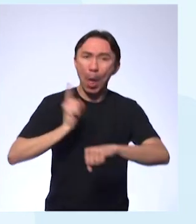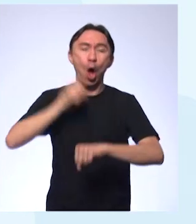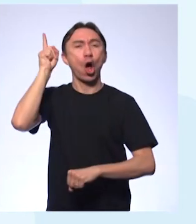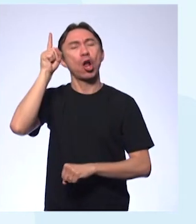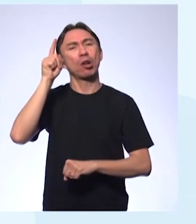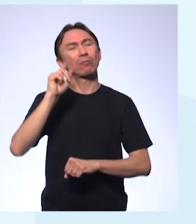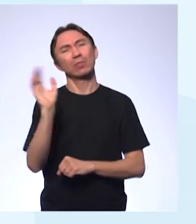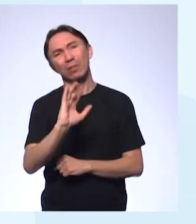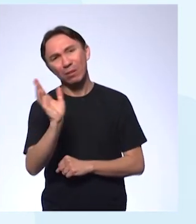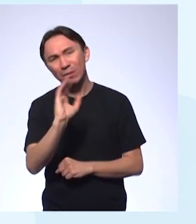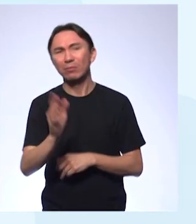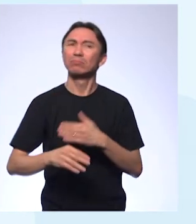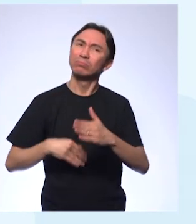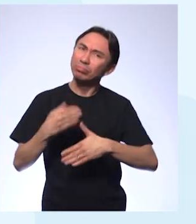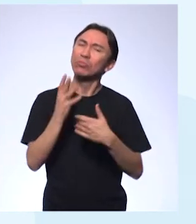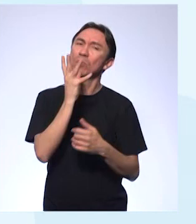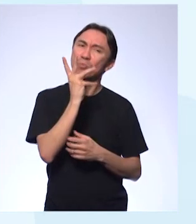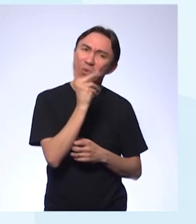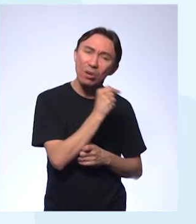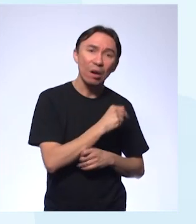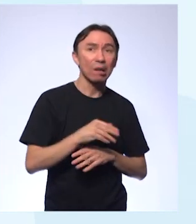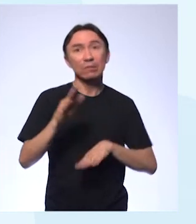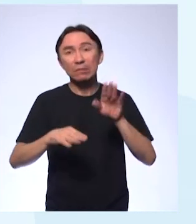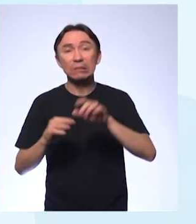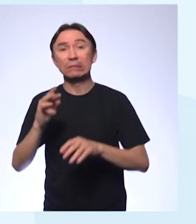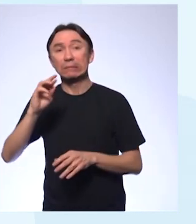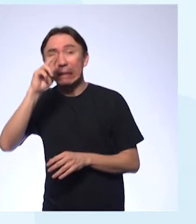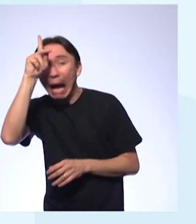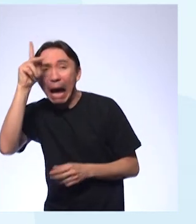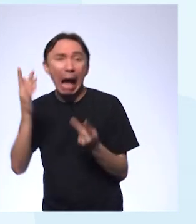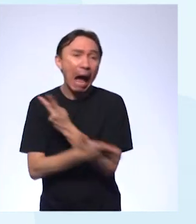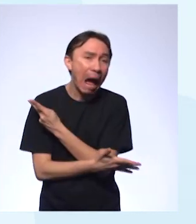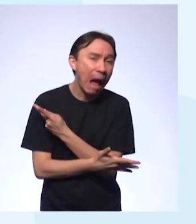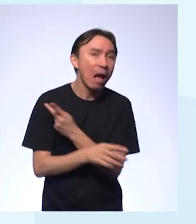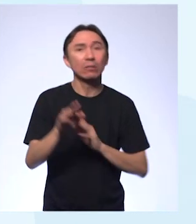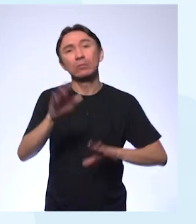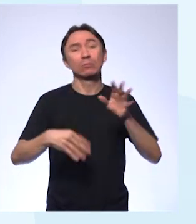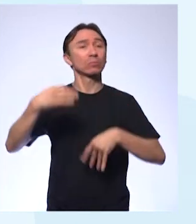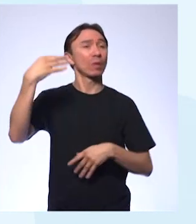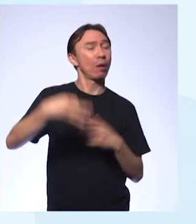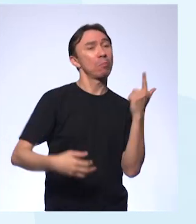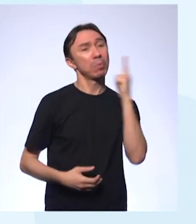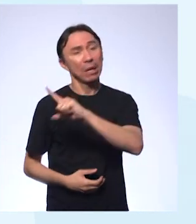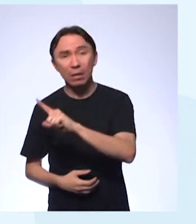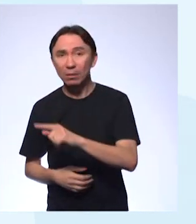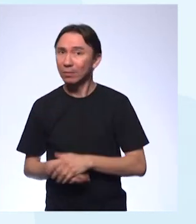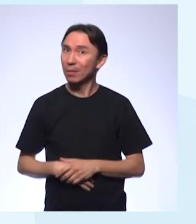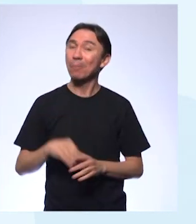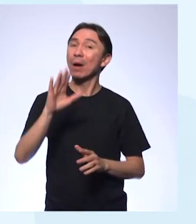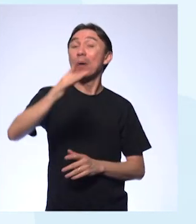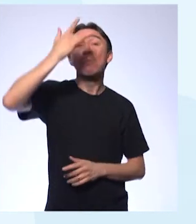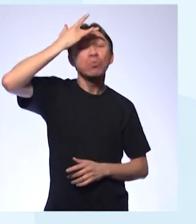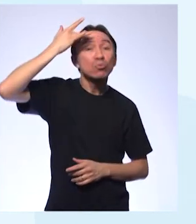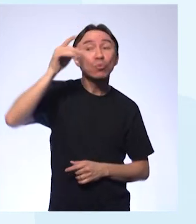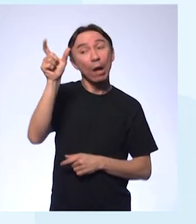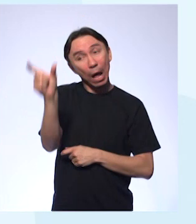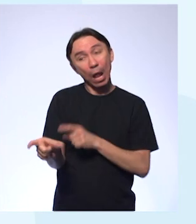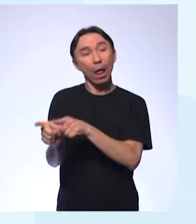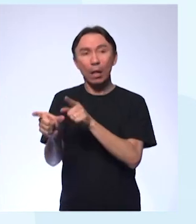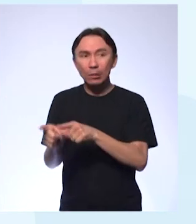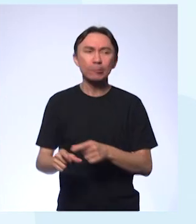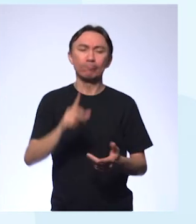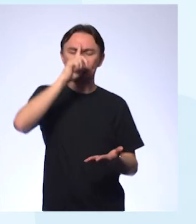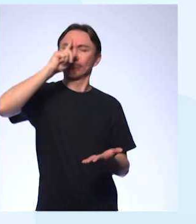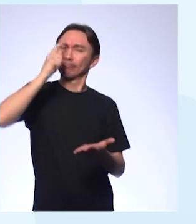acertos aparecerão pelo caminho. Somente a pessoa pode decidir o caminho que quer percorrer. Contudo,